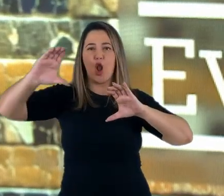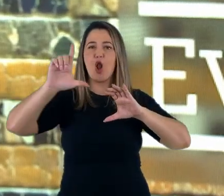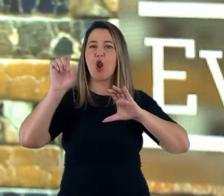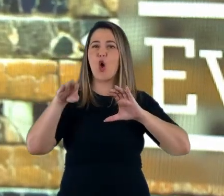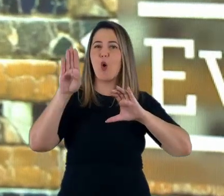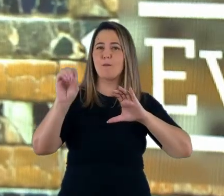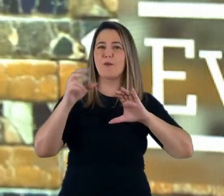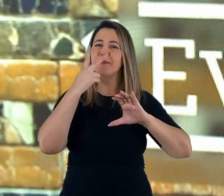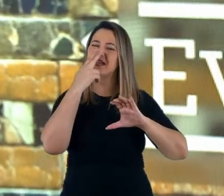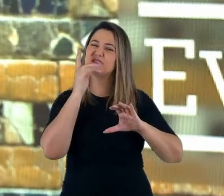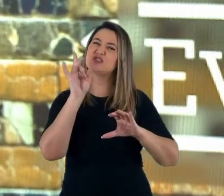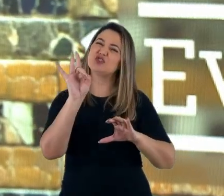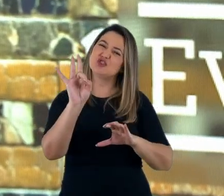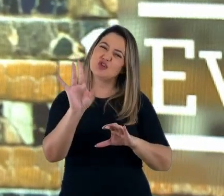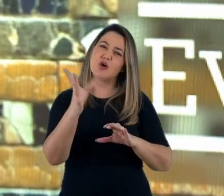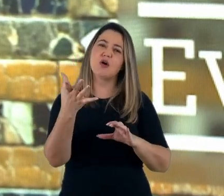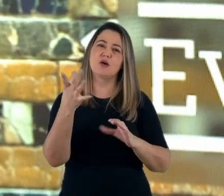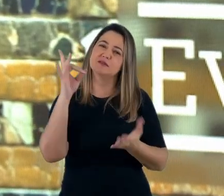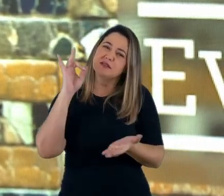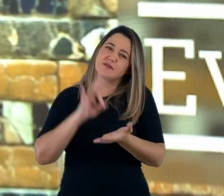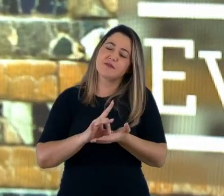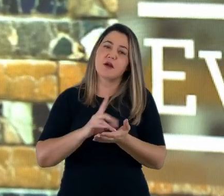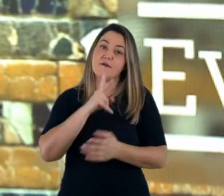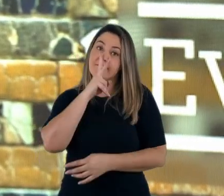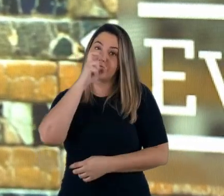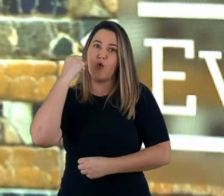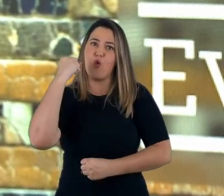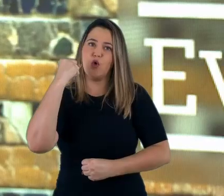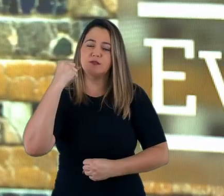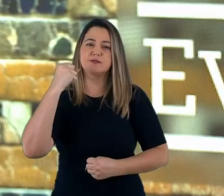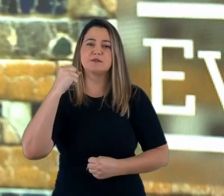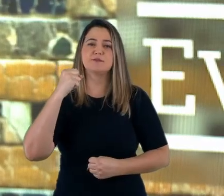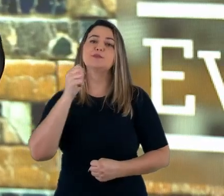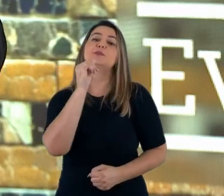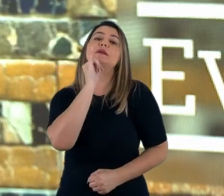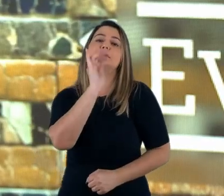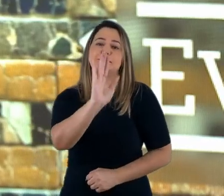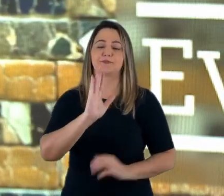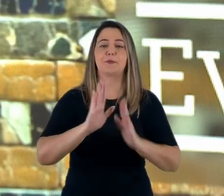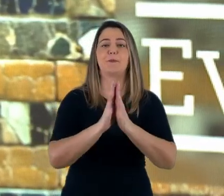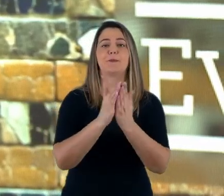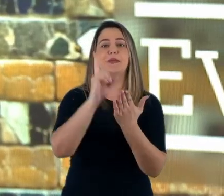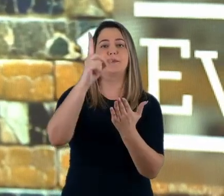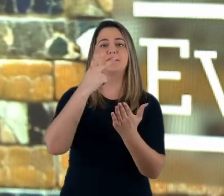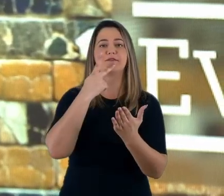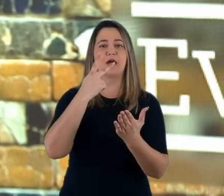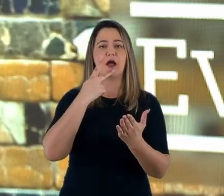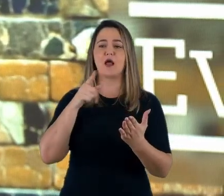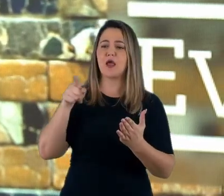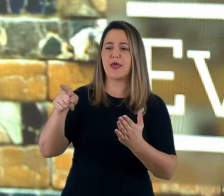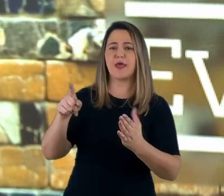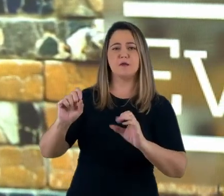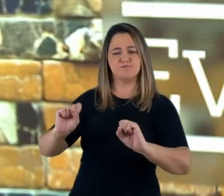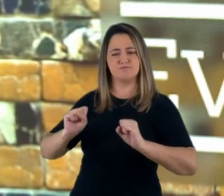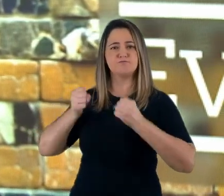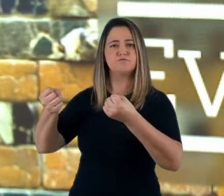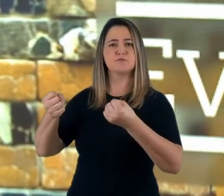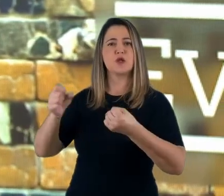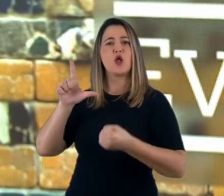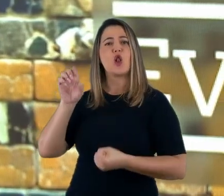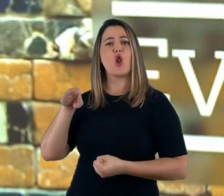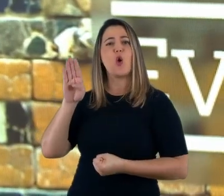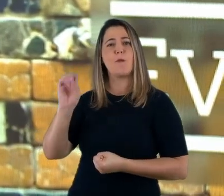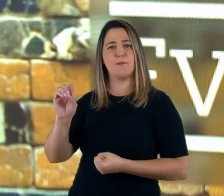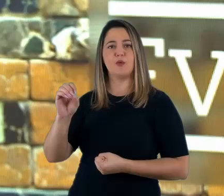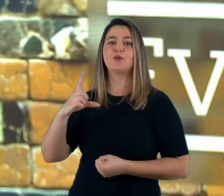para expressar algum tipo de força. Quando, por exemplo, a Bíblia fala cingindo os lombos, nós temos isto em 2